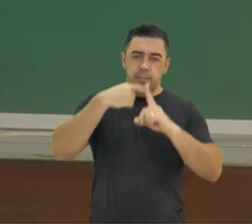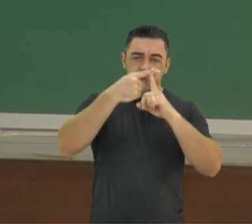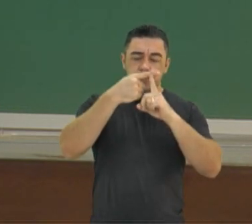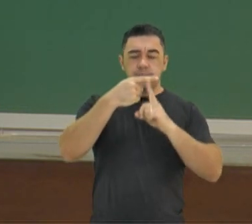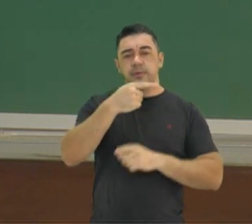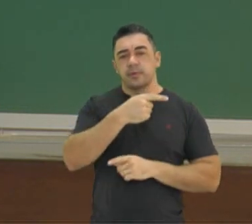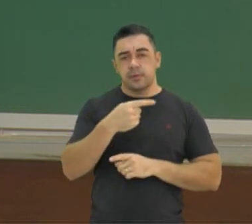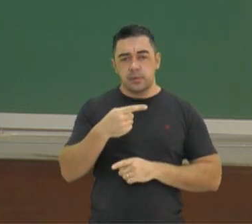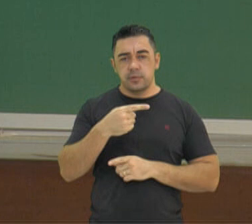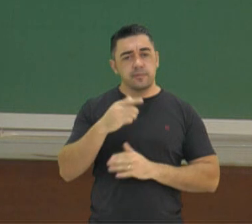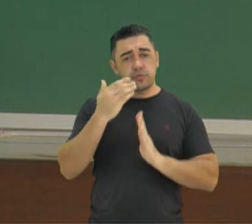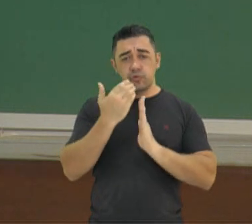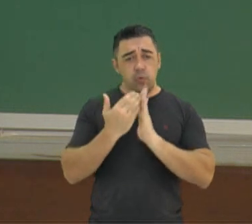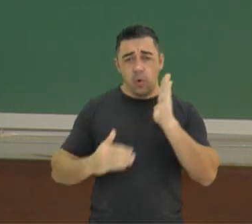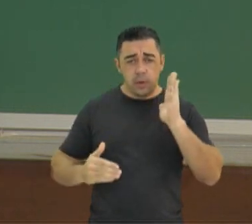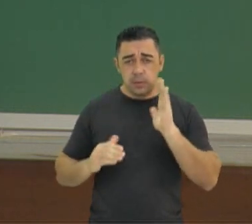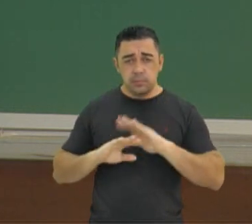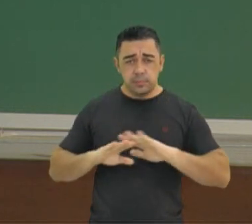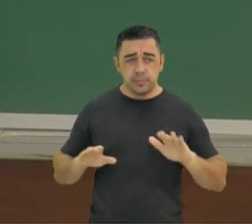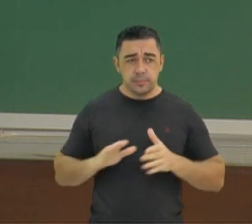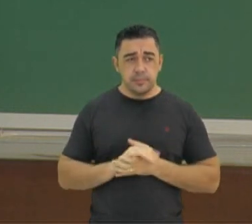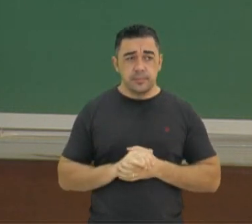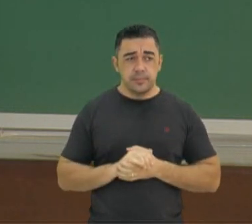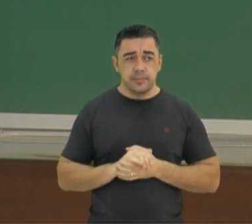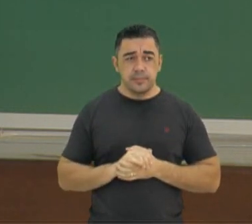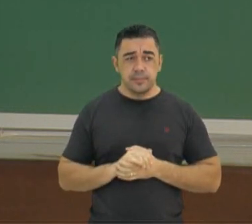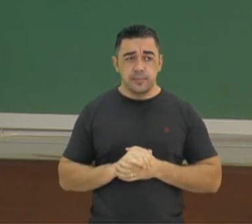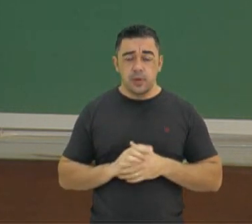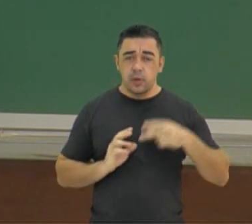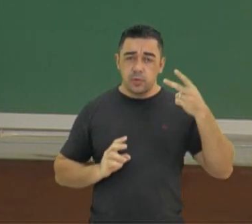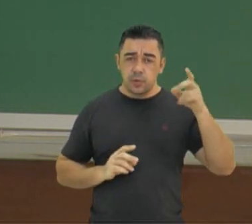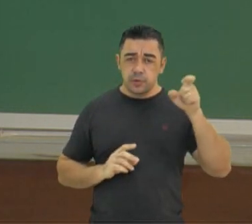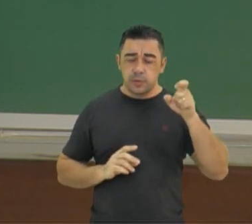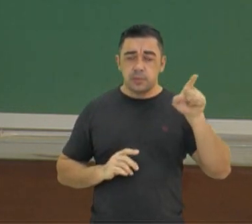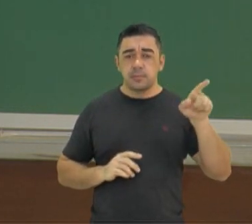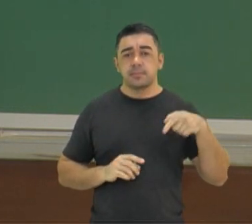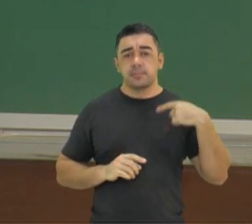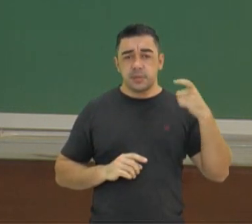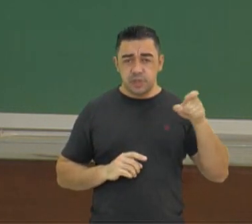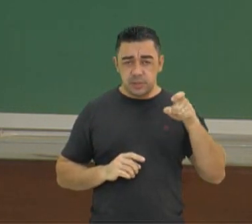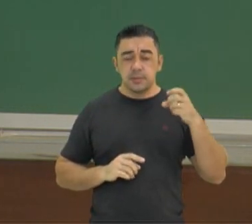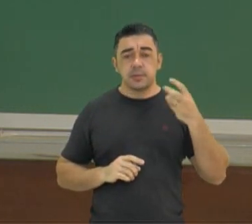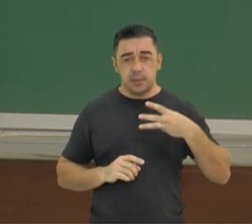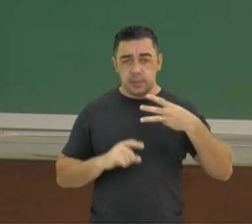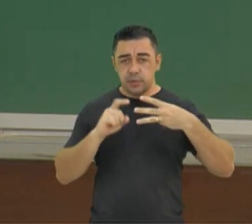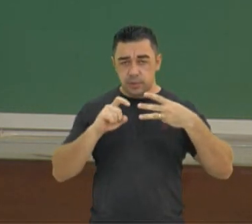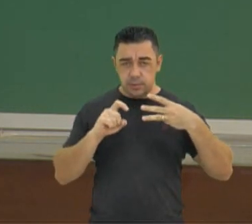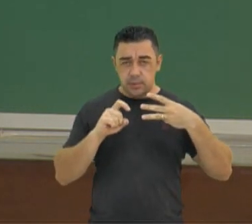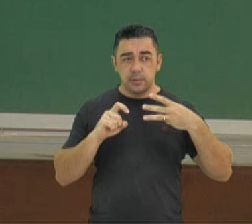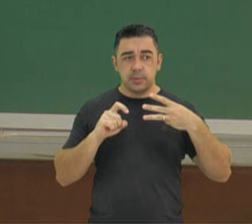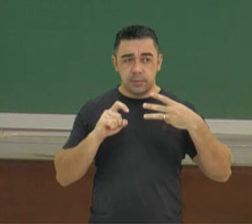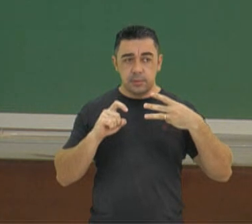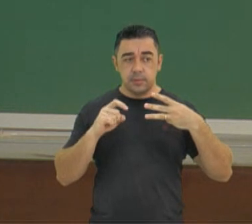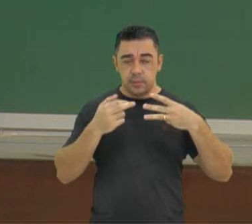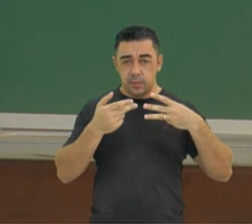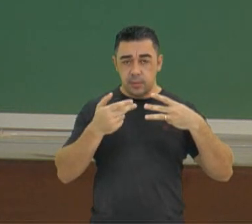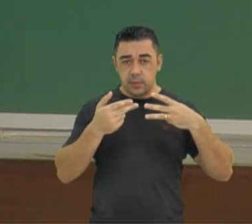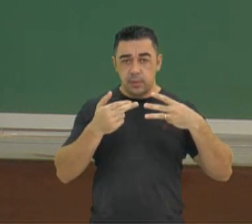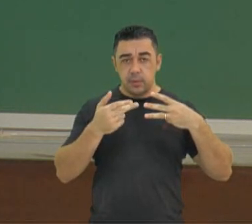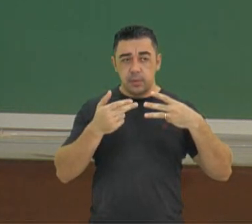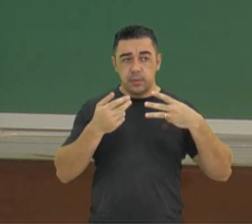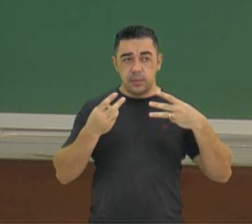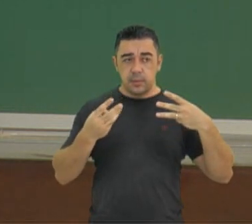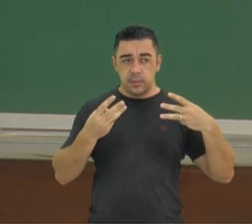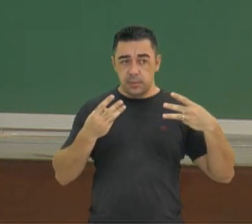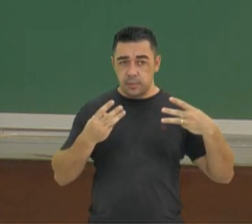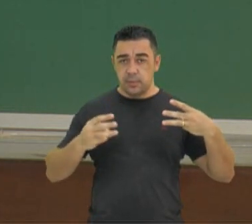um y negativo. Vou somar aqui 2x mais x igual a 3x, né? Note que eu estou utilizando aquele método da soma aqui